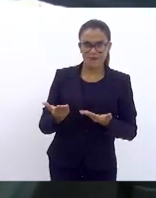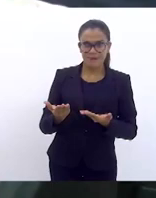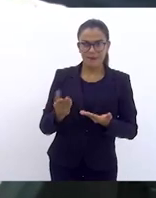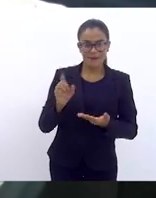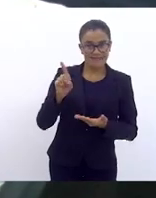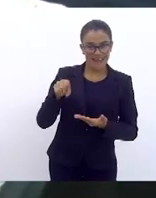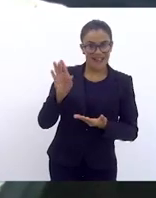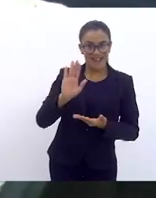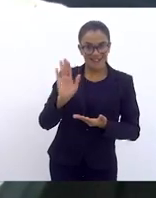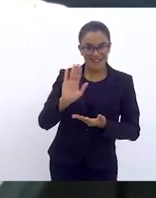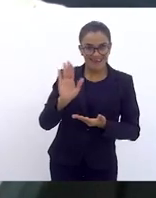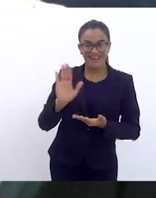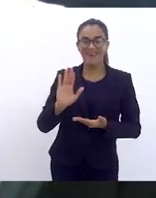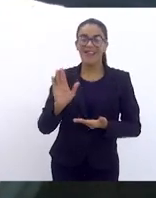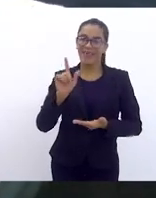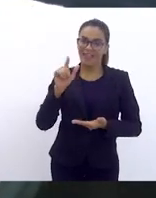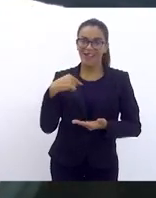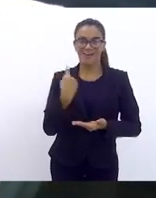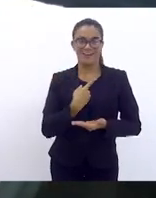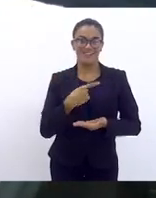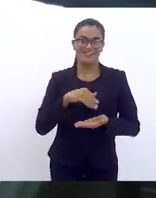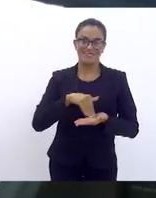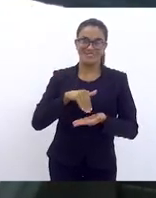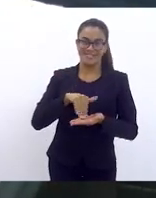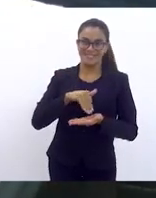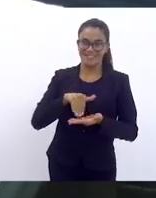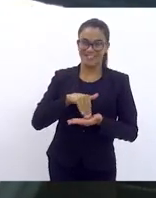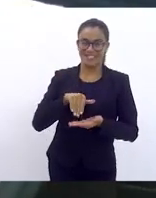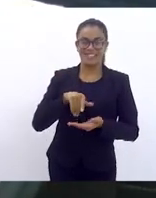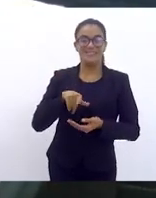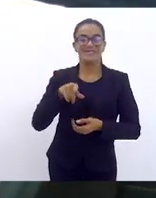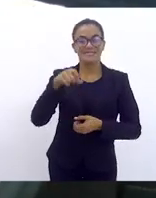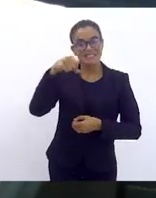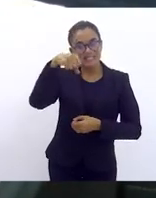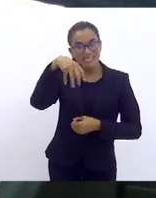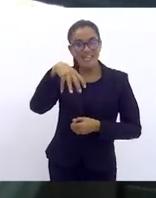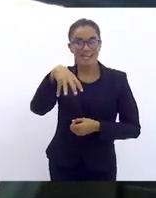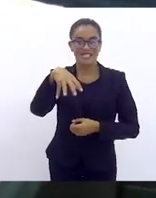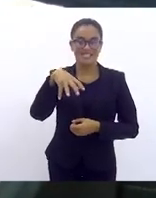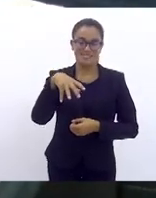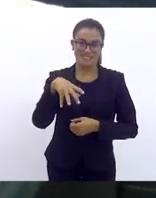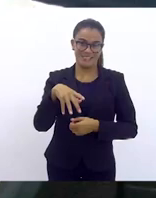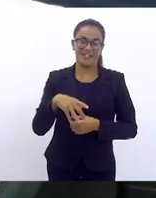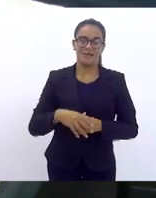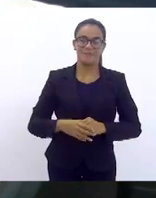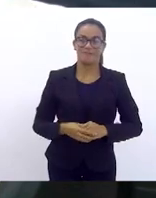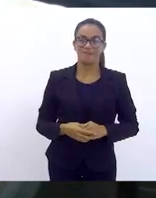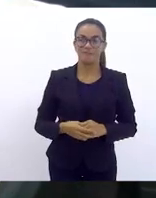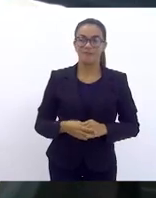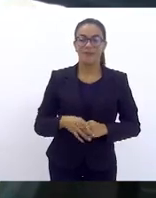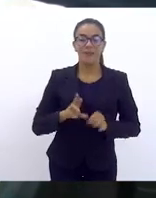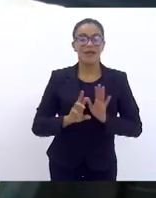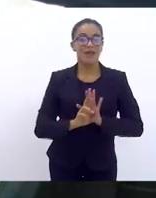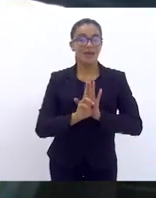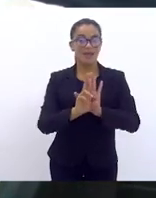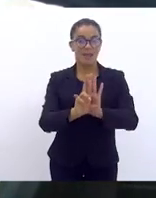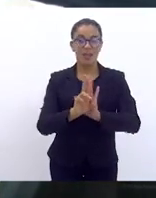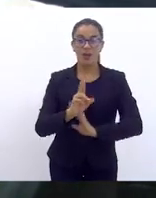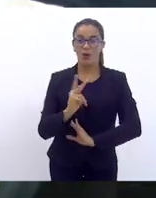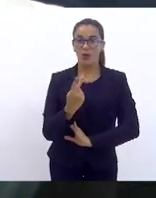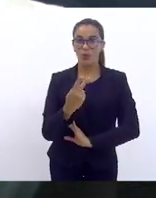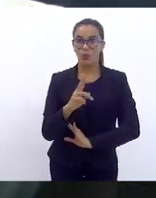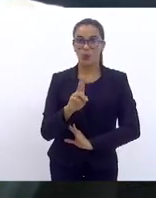Ah tá ali a Julieta que a nossa secretária Secretaria de Estado de energia economia do mar tá representando aqui o nosso Hugo Leal